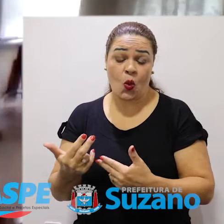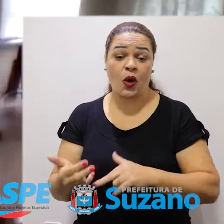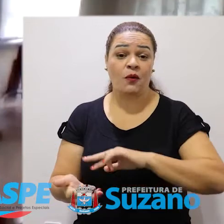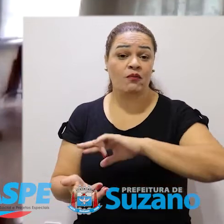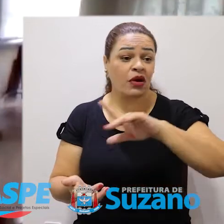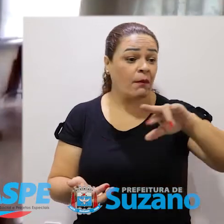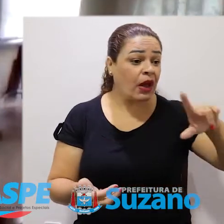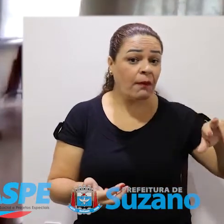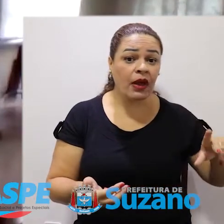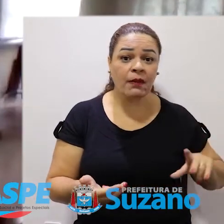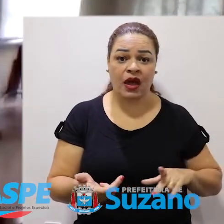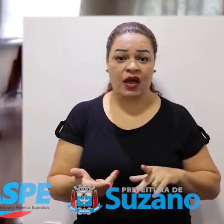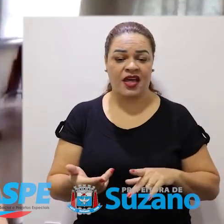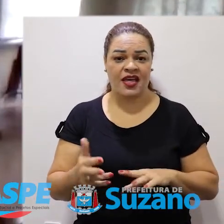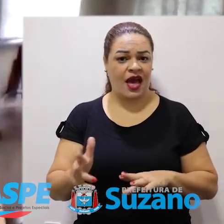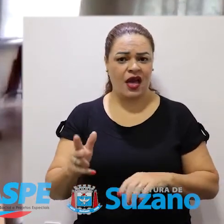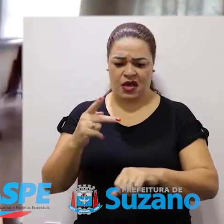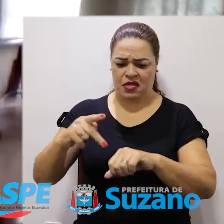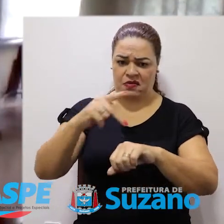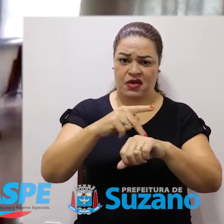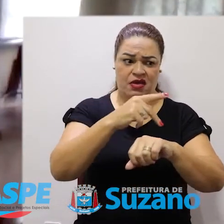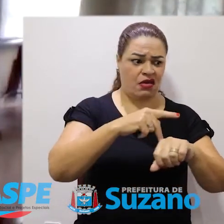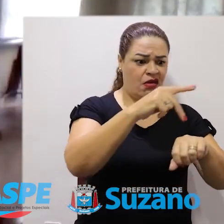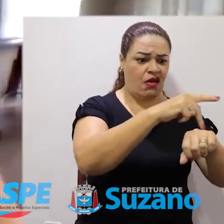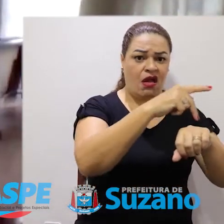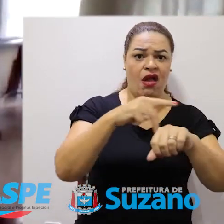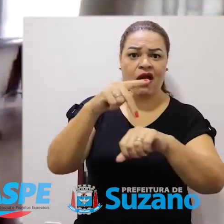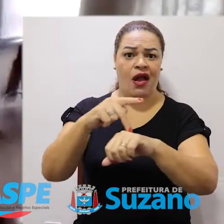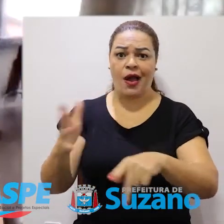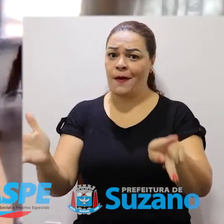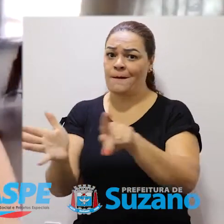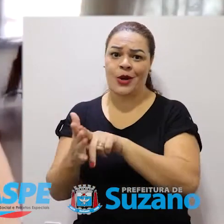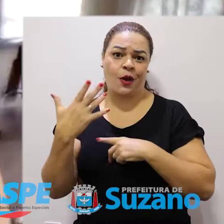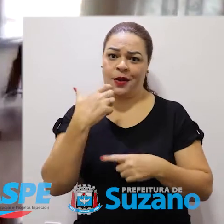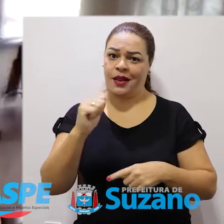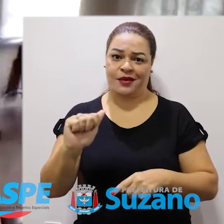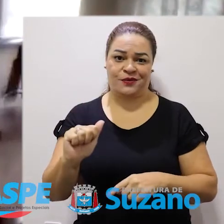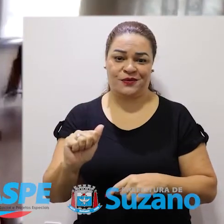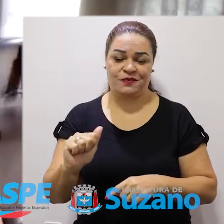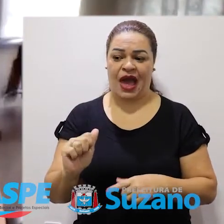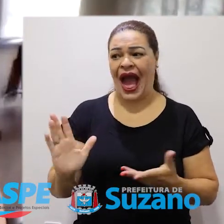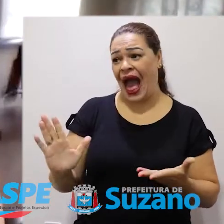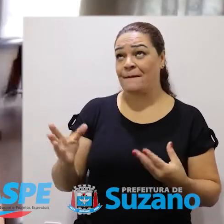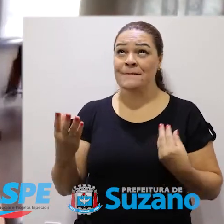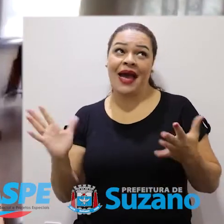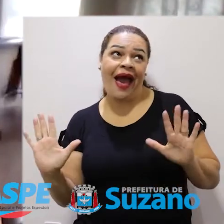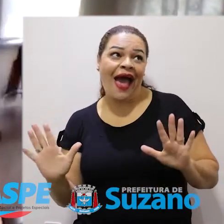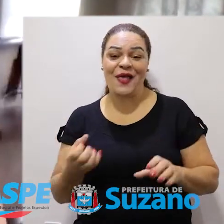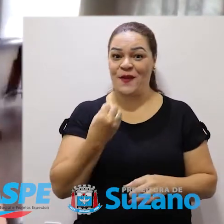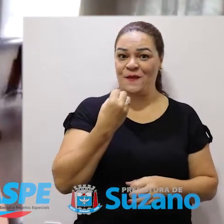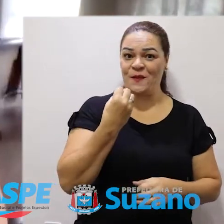idioma, não é universal. Aí tem gente que diz assim, mas por que não ser? Seria tão bom se fosse universal,